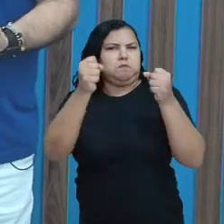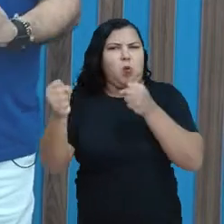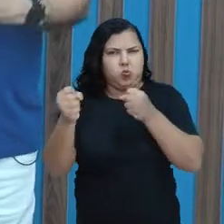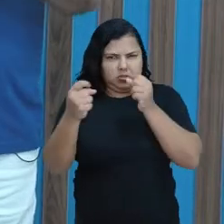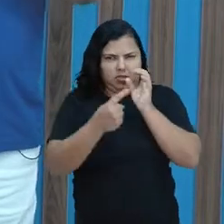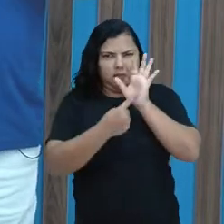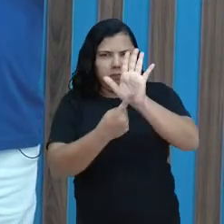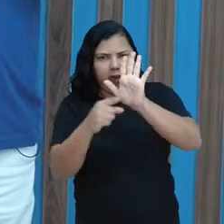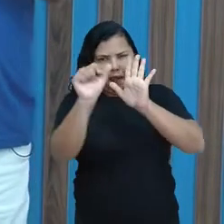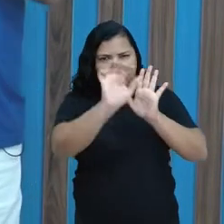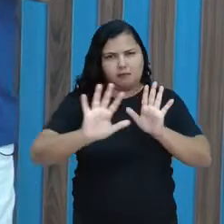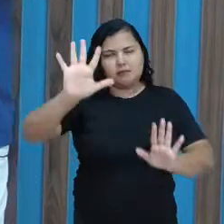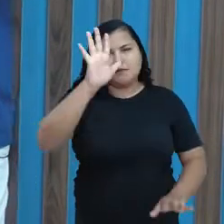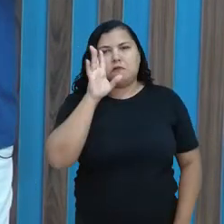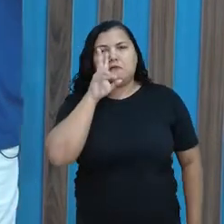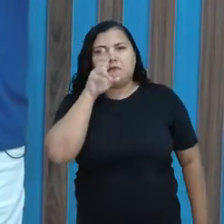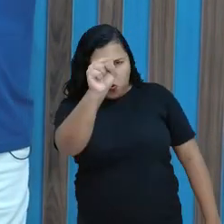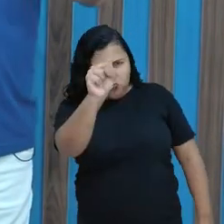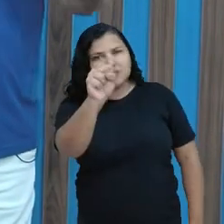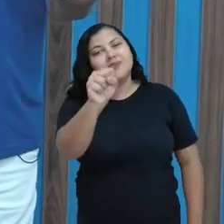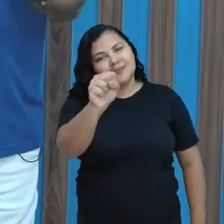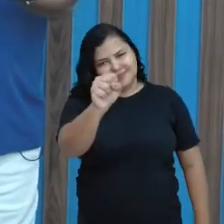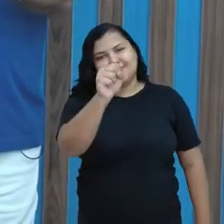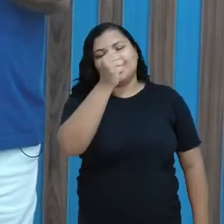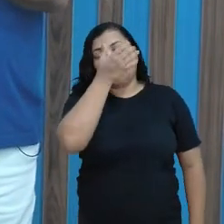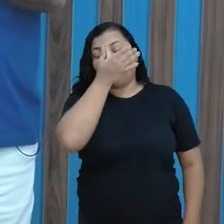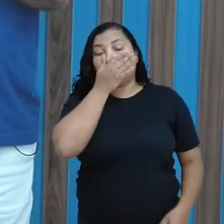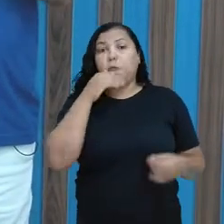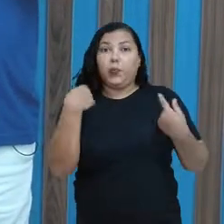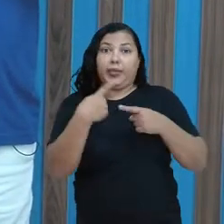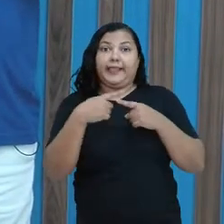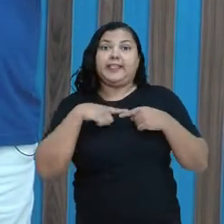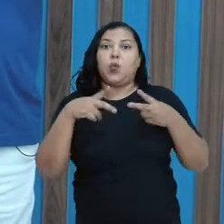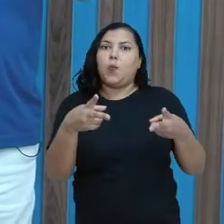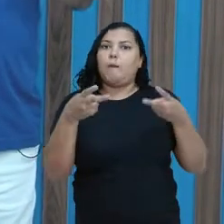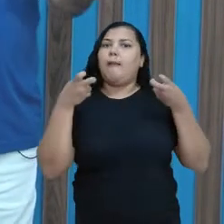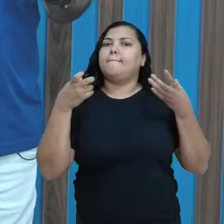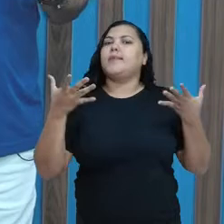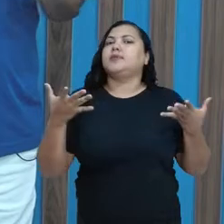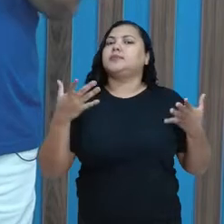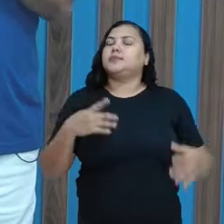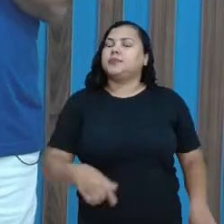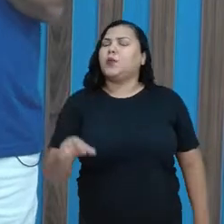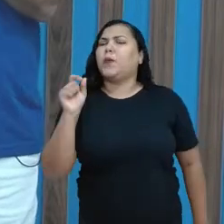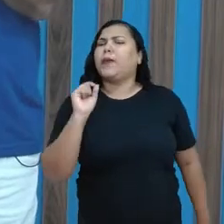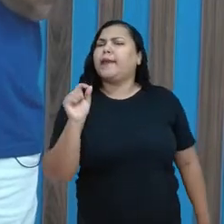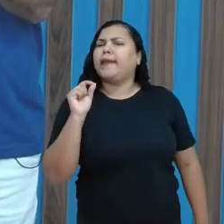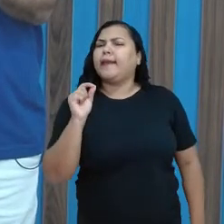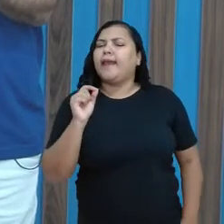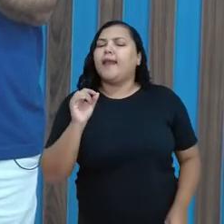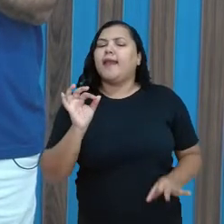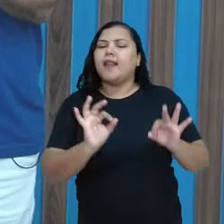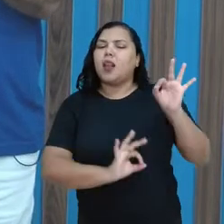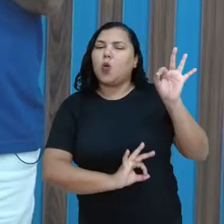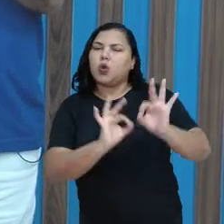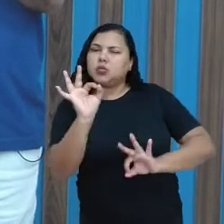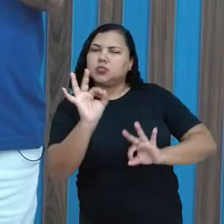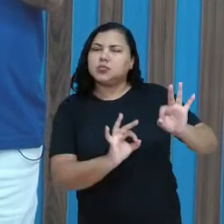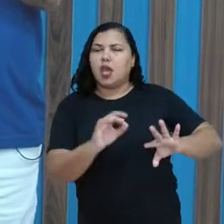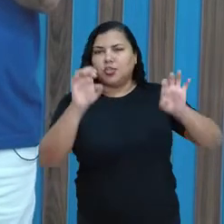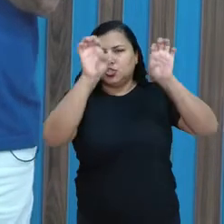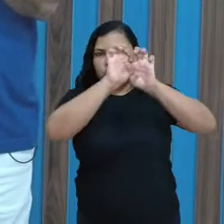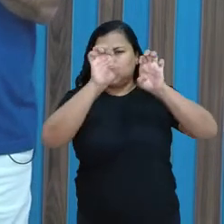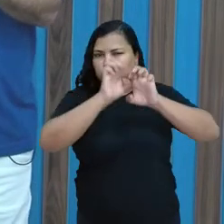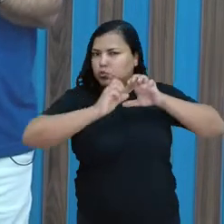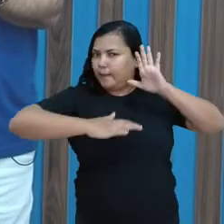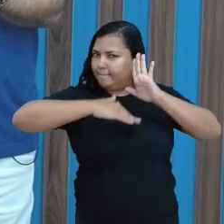força, porque aquilo ali tem uma ideia, a ideia ali era a construção, né, de